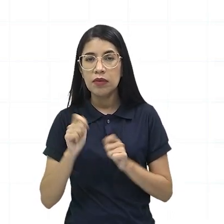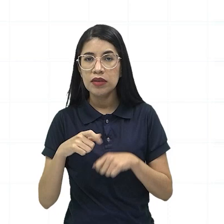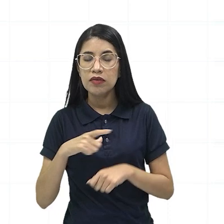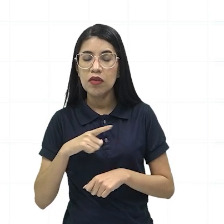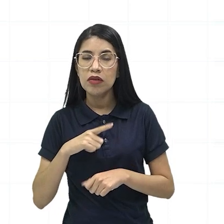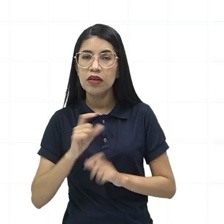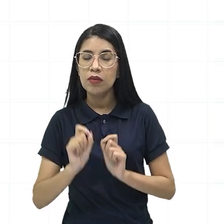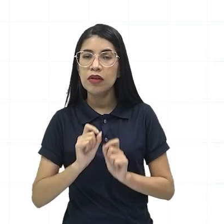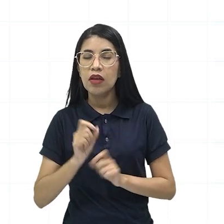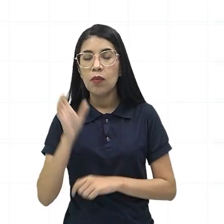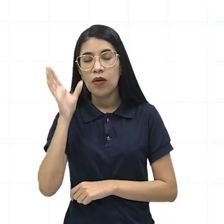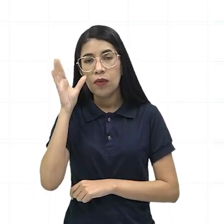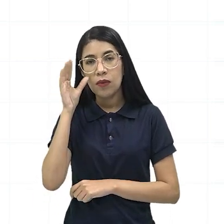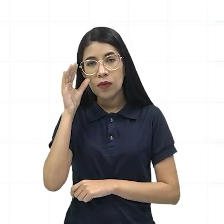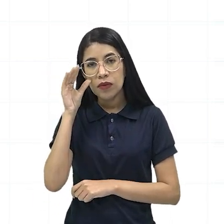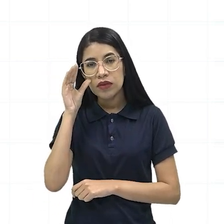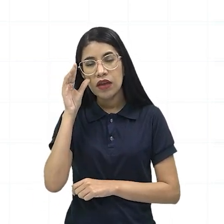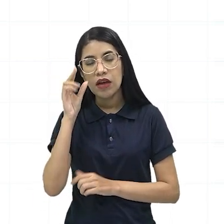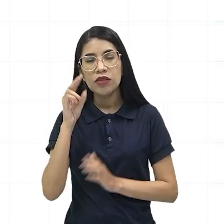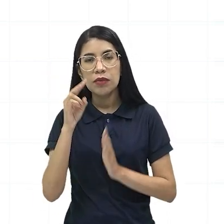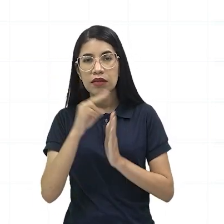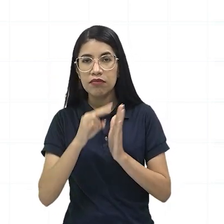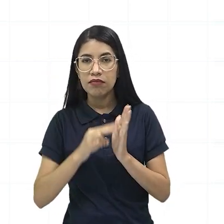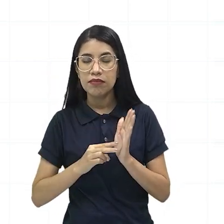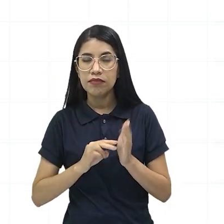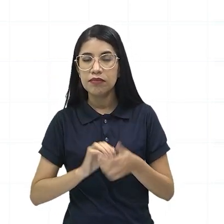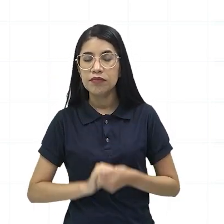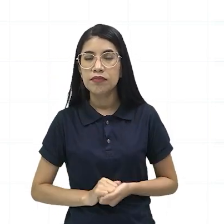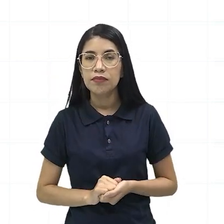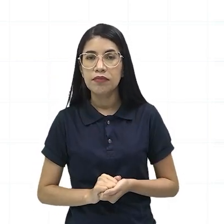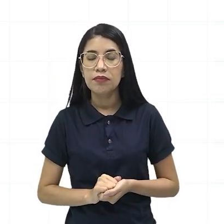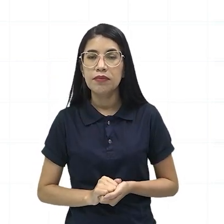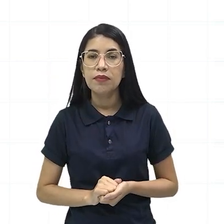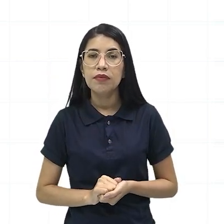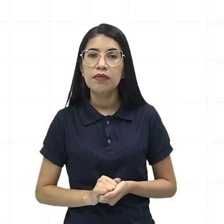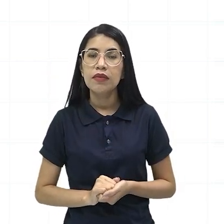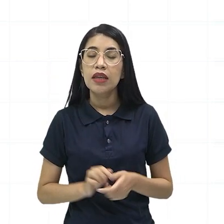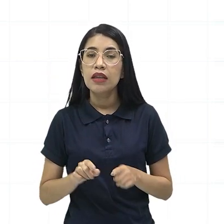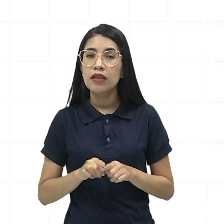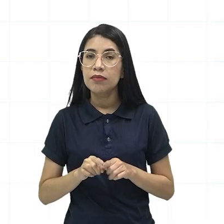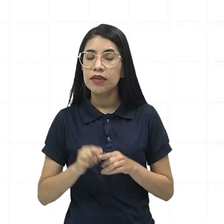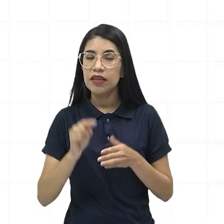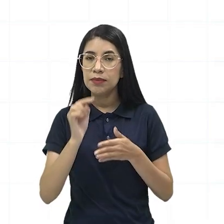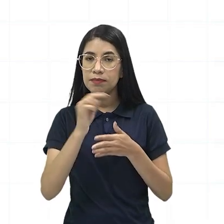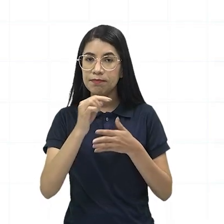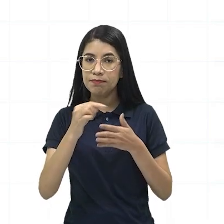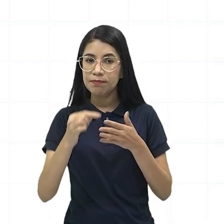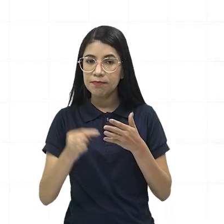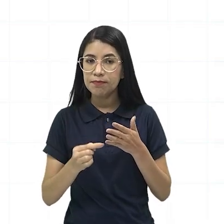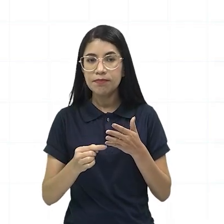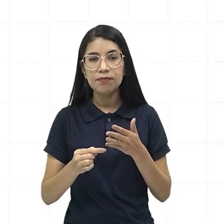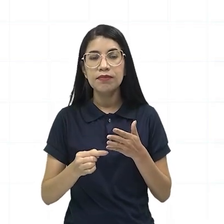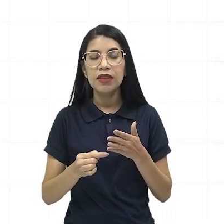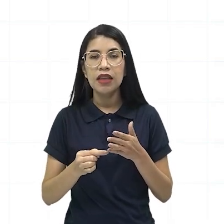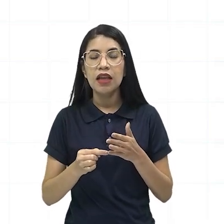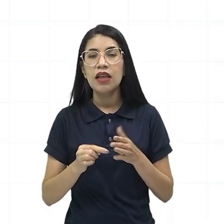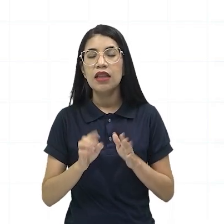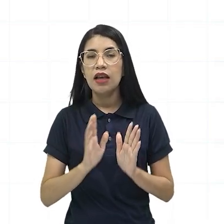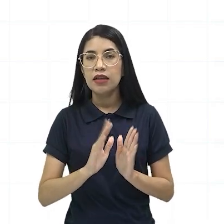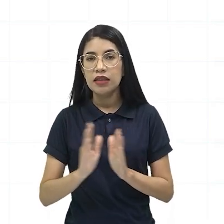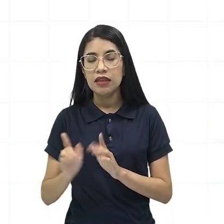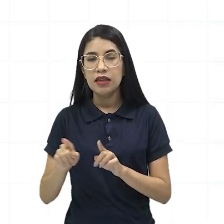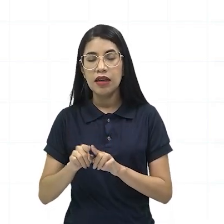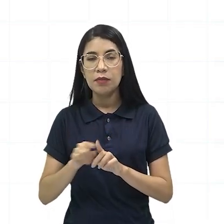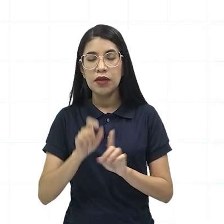gere essa pulga atrás da orelha do leitor, né? Então inclui esses elementos iniciais, os